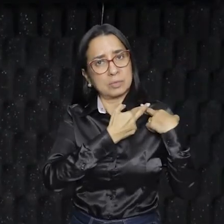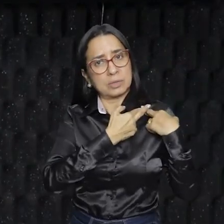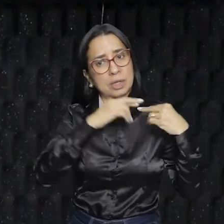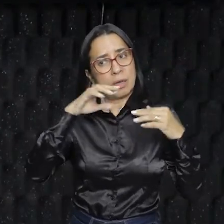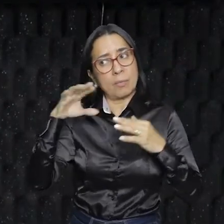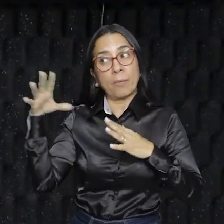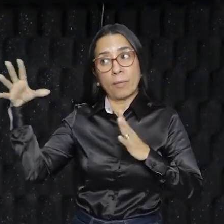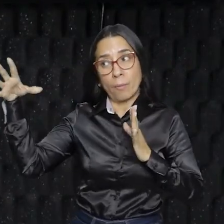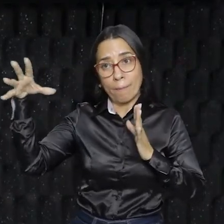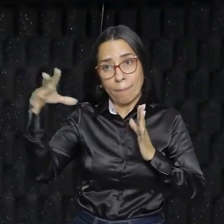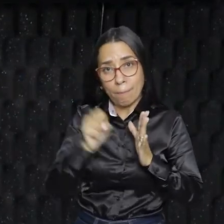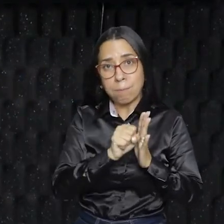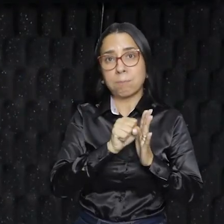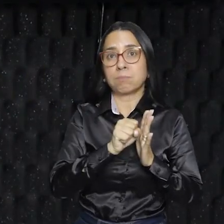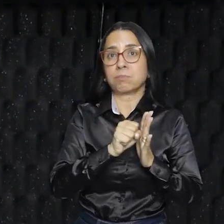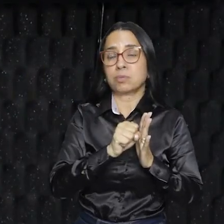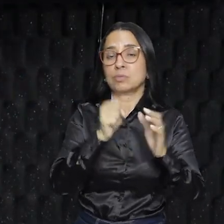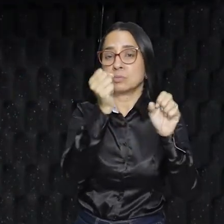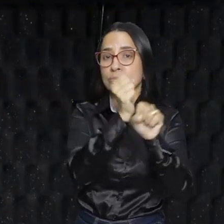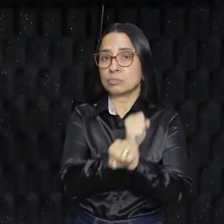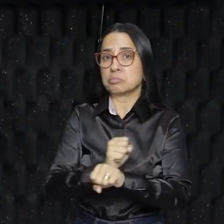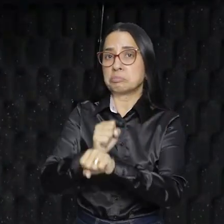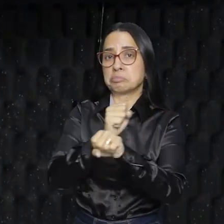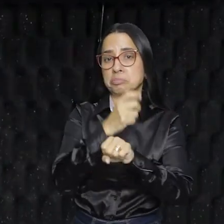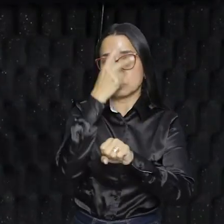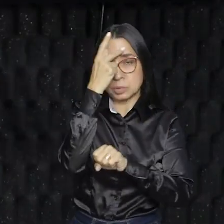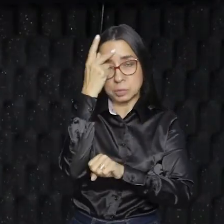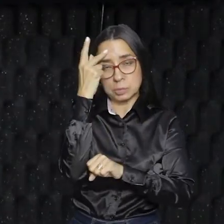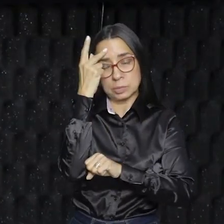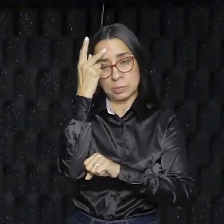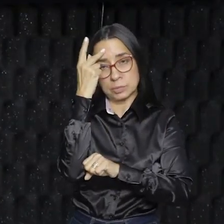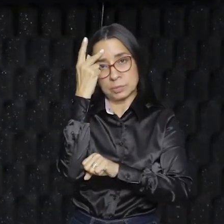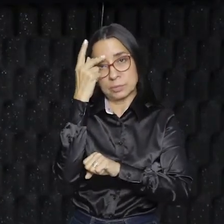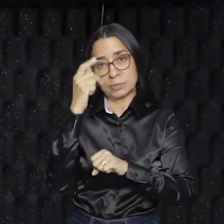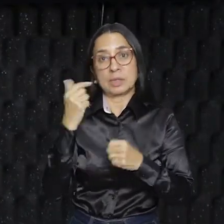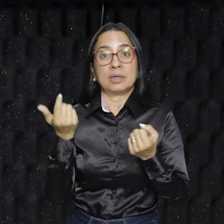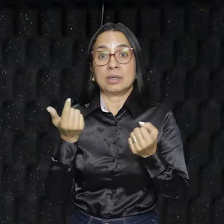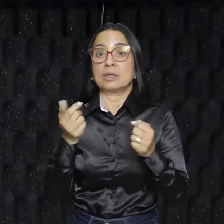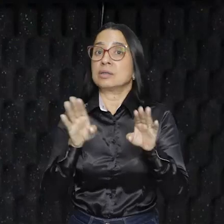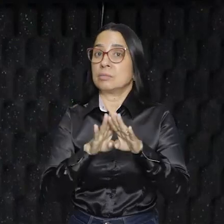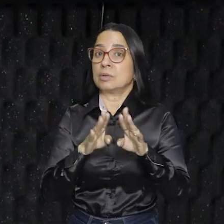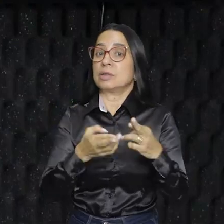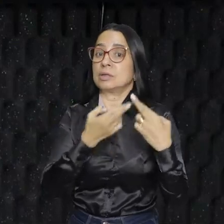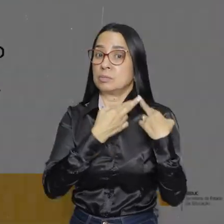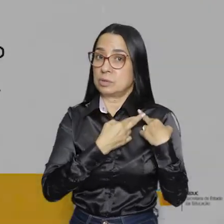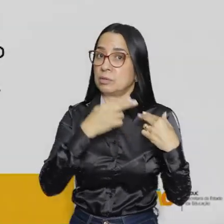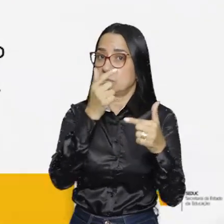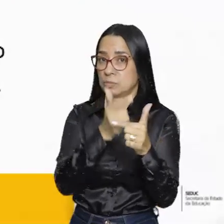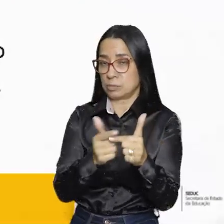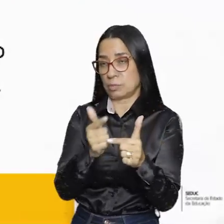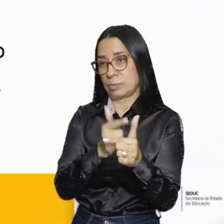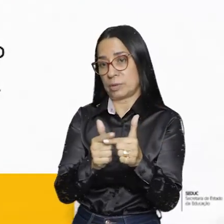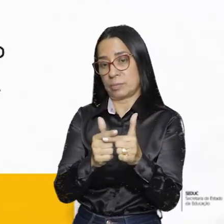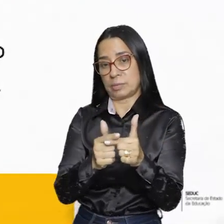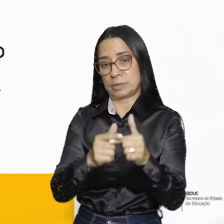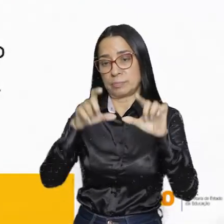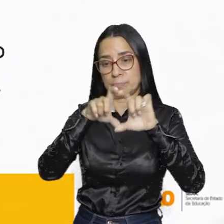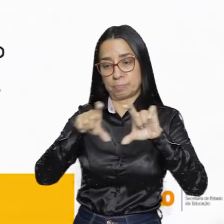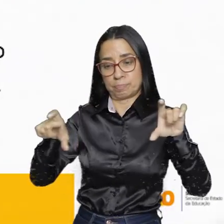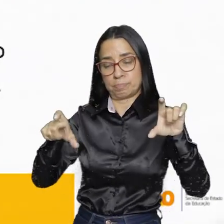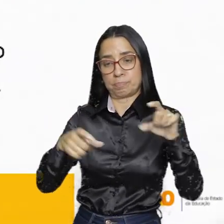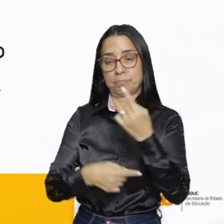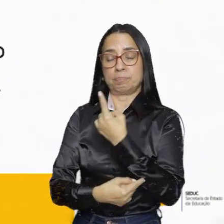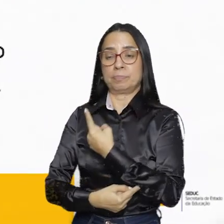dos seus desdobramentos. E, evidentemente, dessas mazelas. O próprio fragmento nos mostra isso. Olha só,